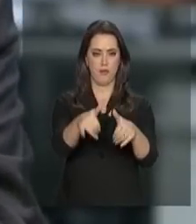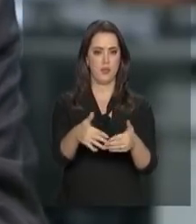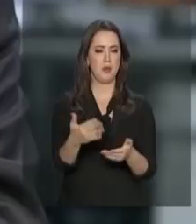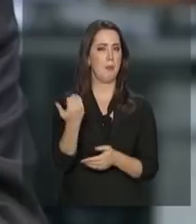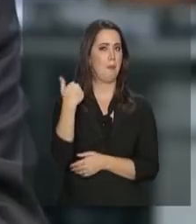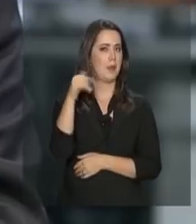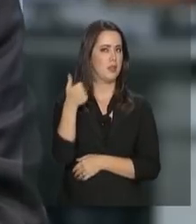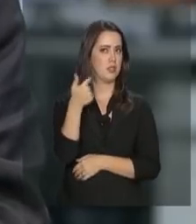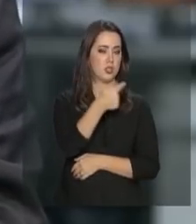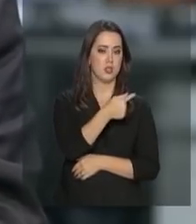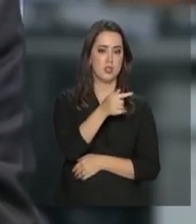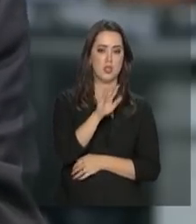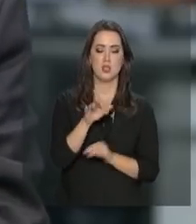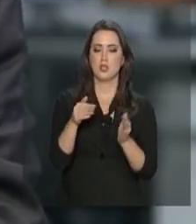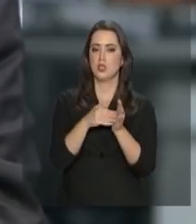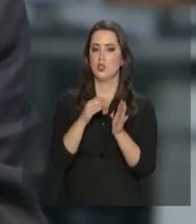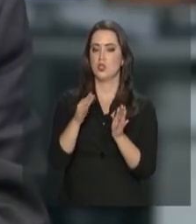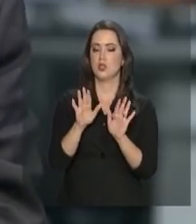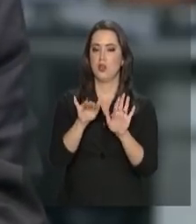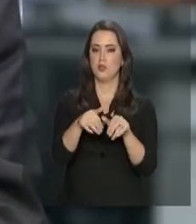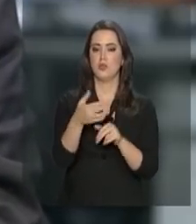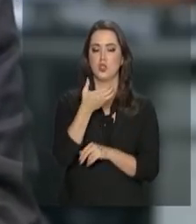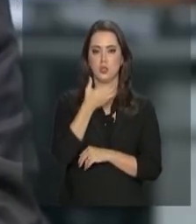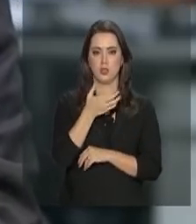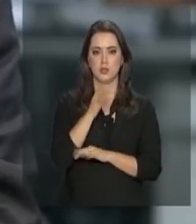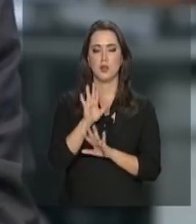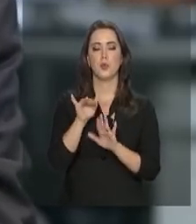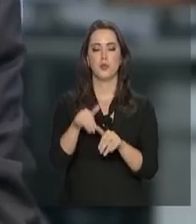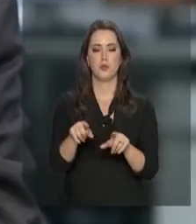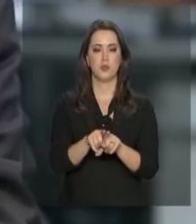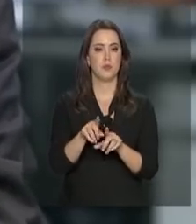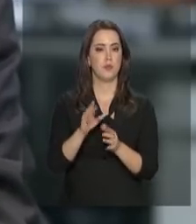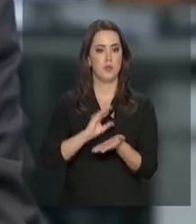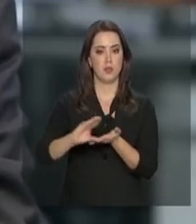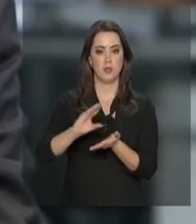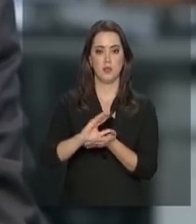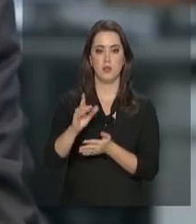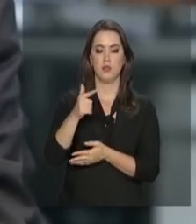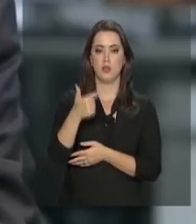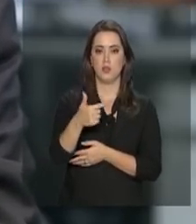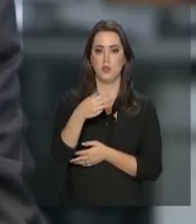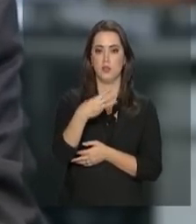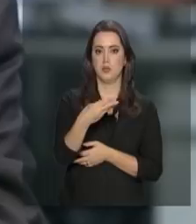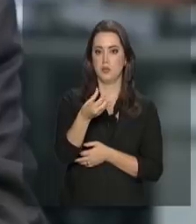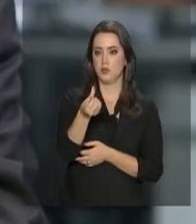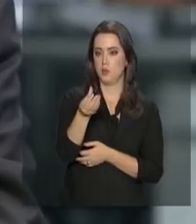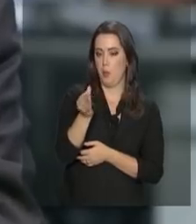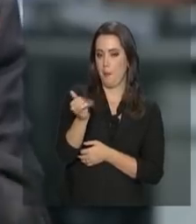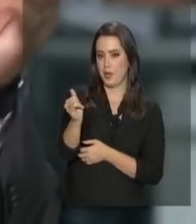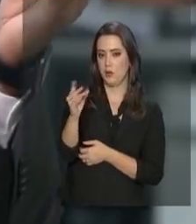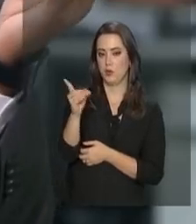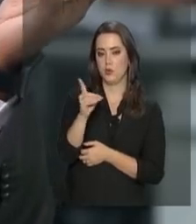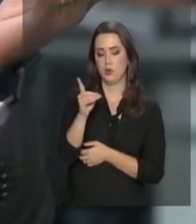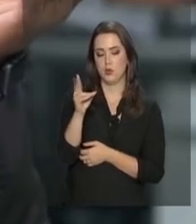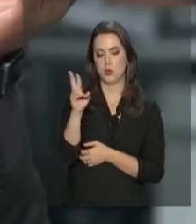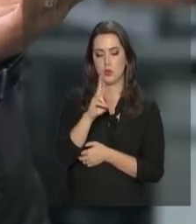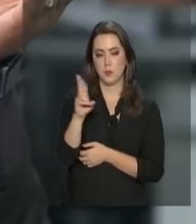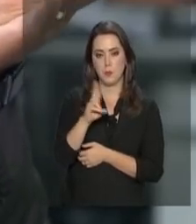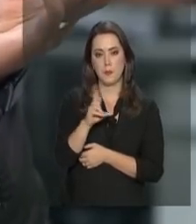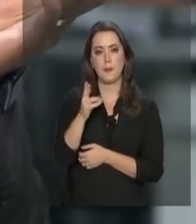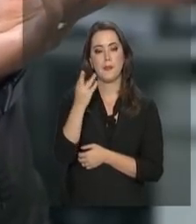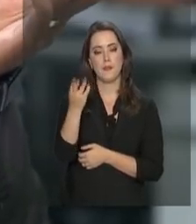17 até o final de dezembro serão concluídos o investimento 236 bilhões de reais e que o